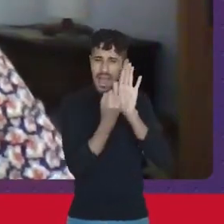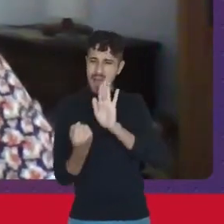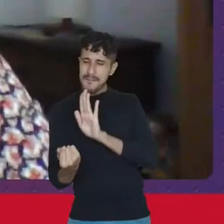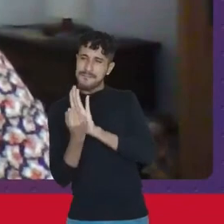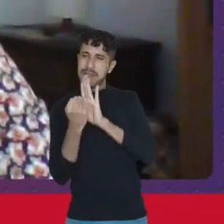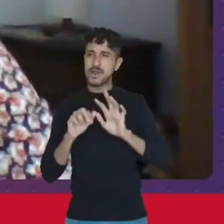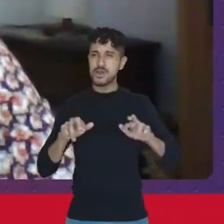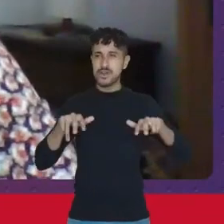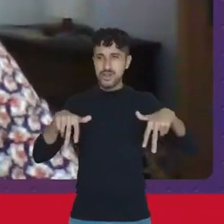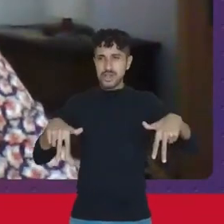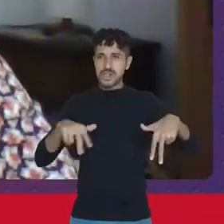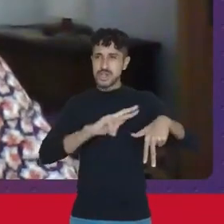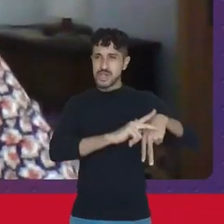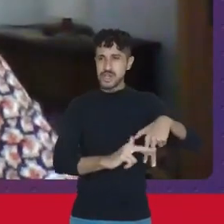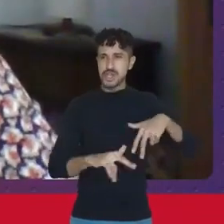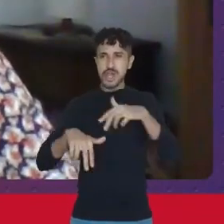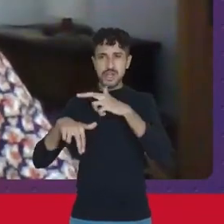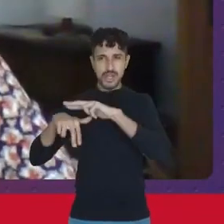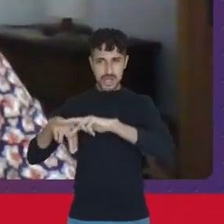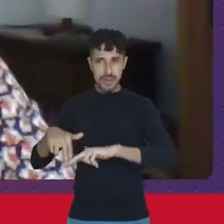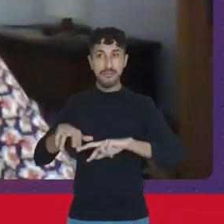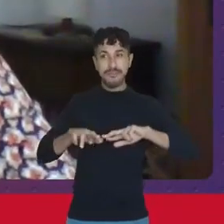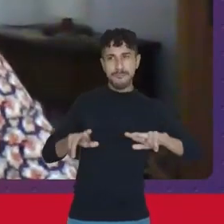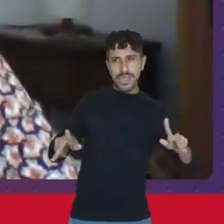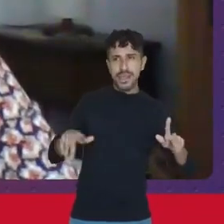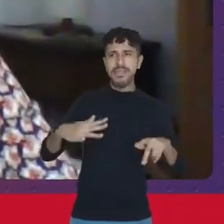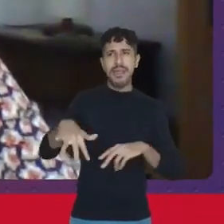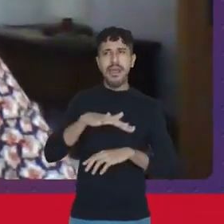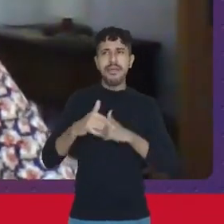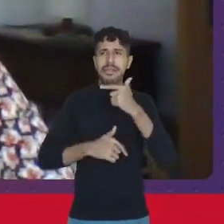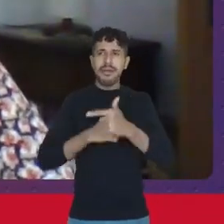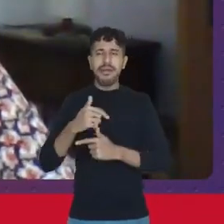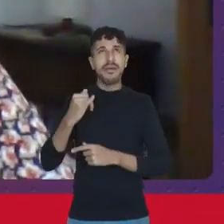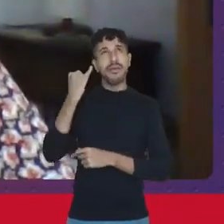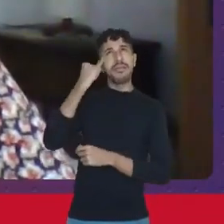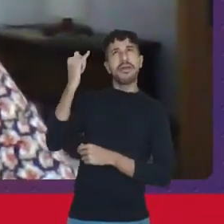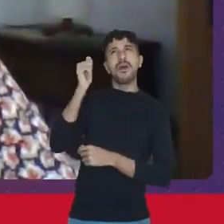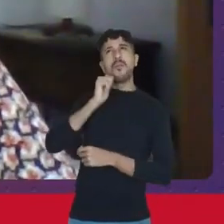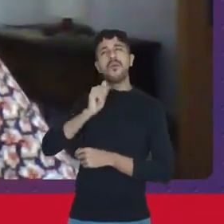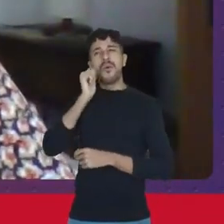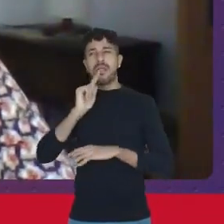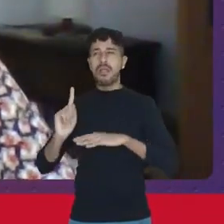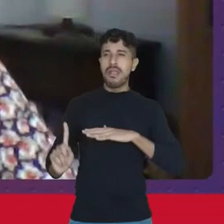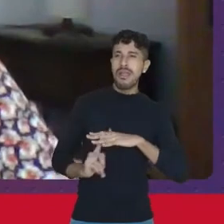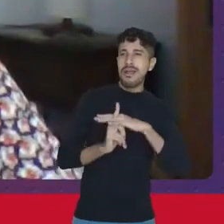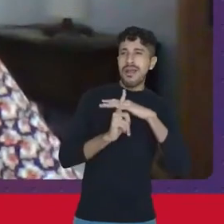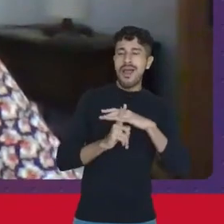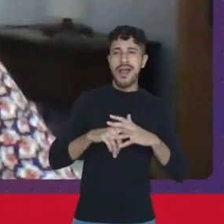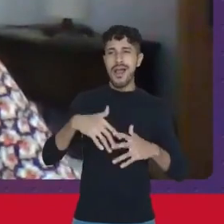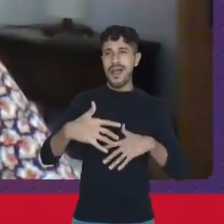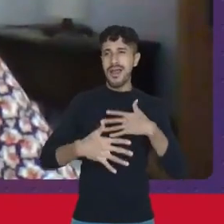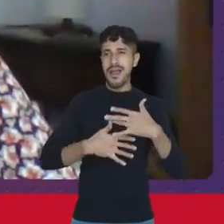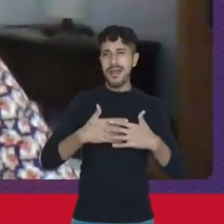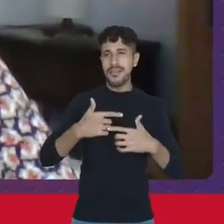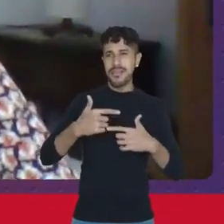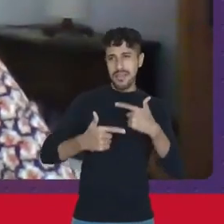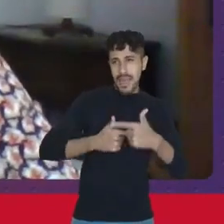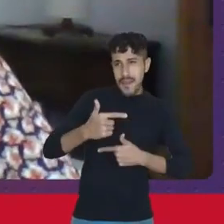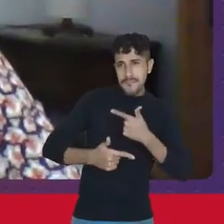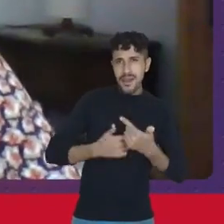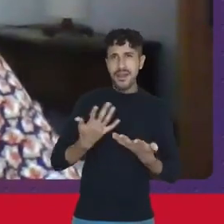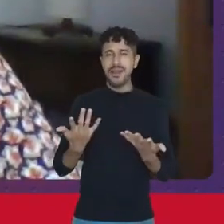Então, no caso do mundo do trabalho, essa ideia de que as mulheres se inserem no mercado de trabalho